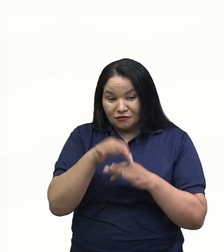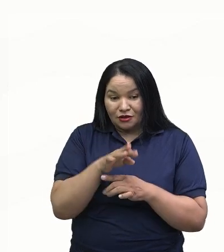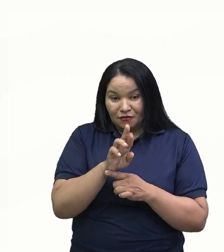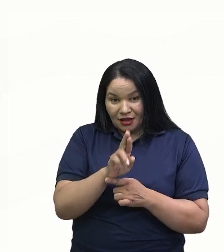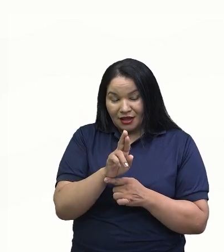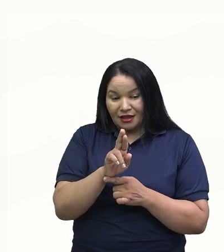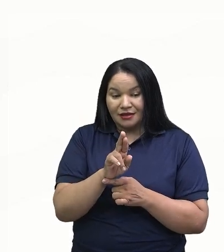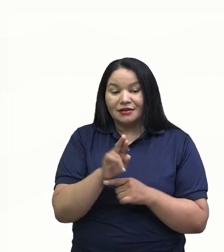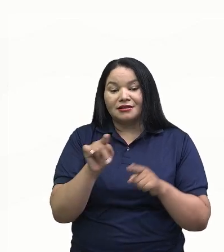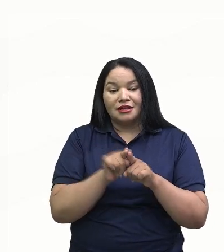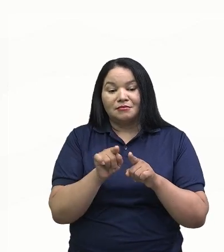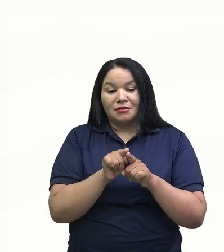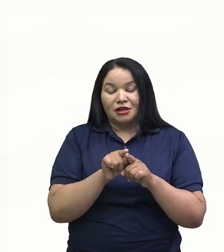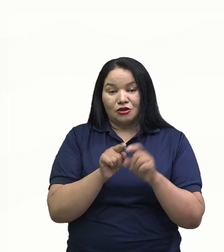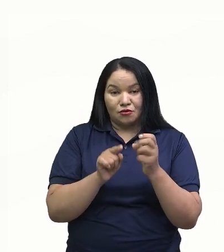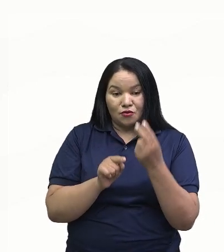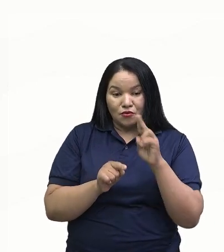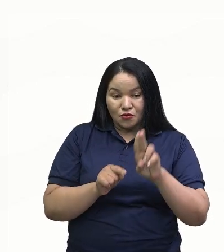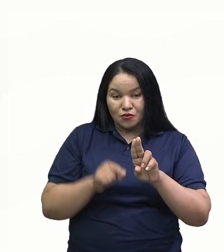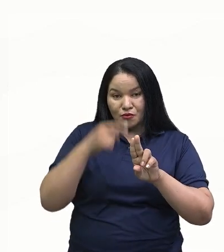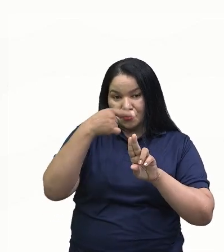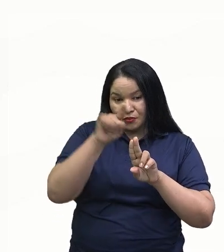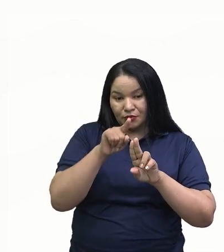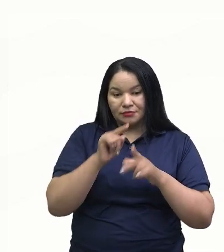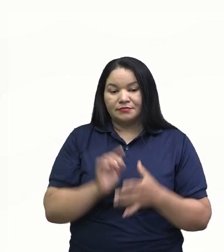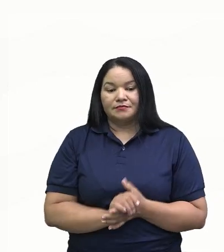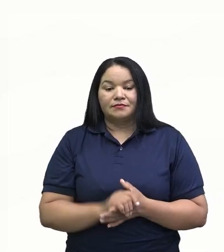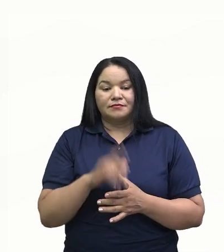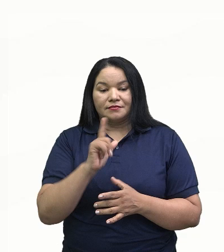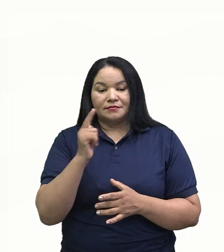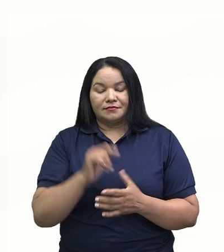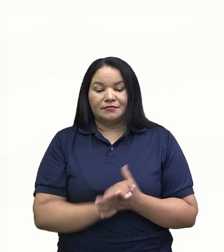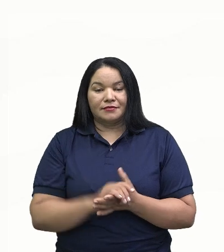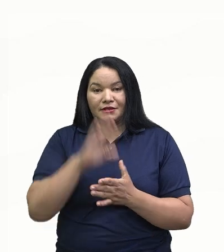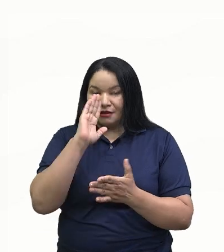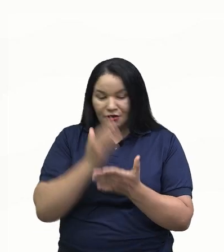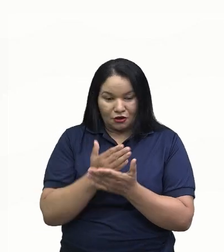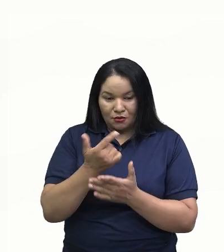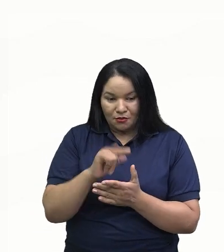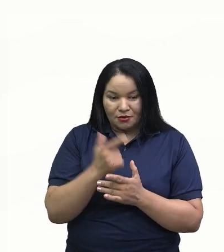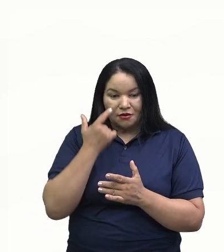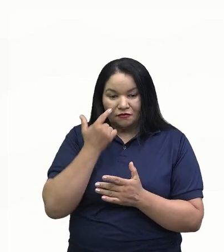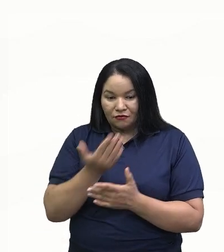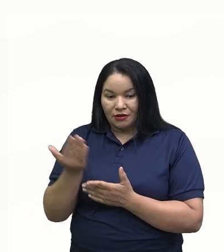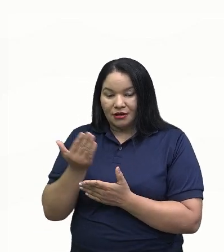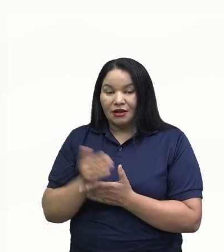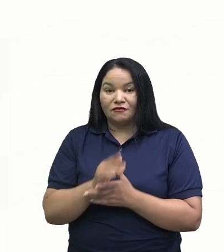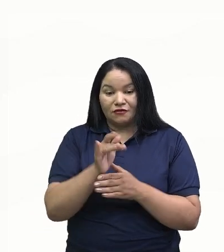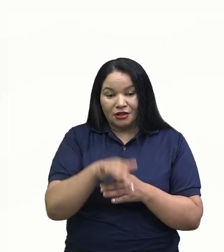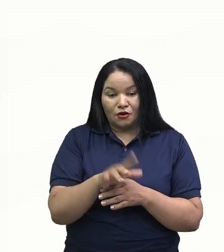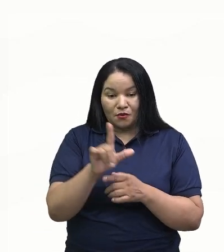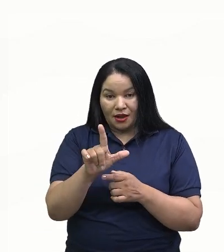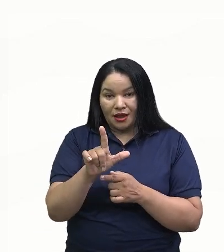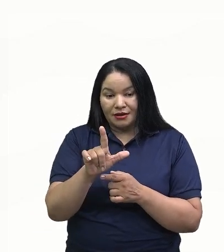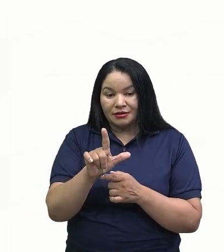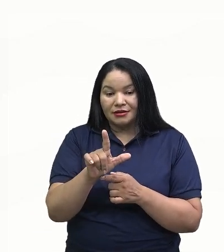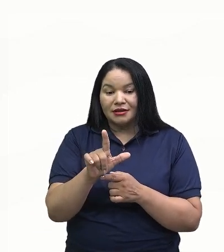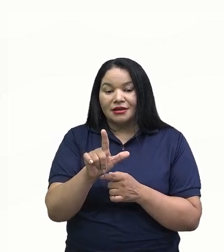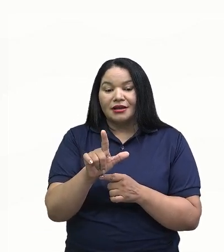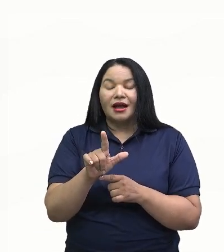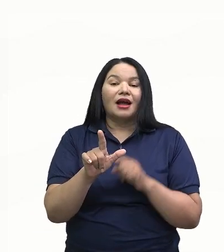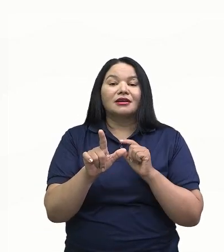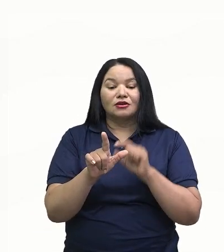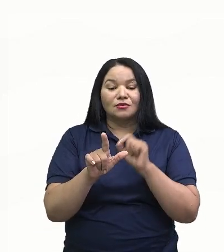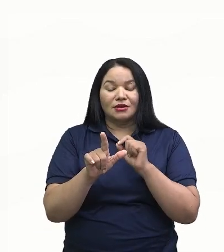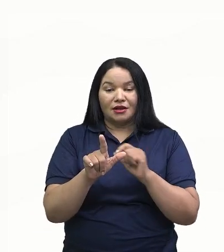ó. A palavra inacreditável termina com L, então a acentuação cai aqui